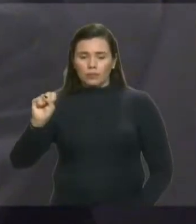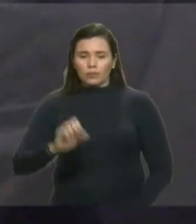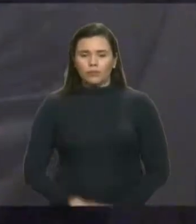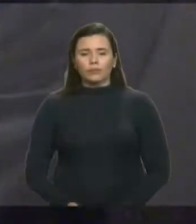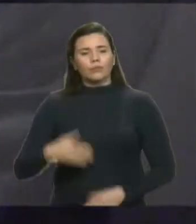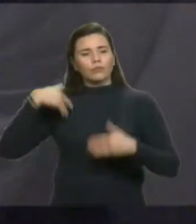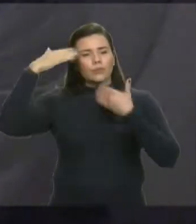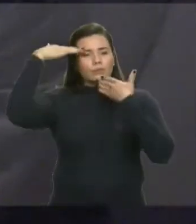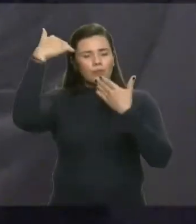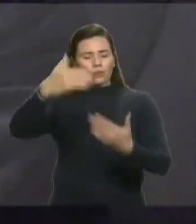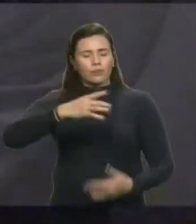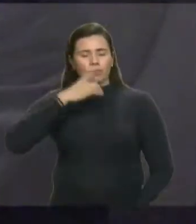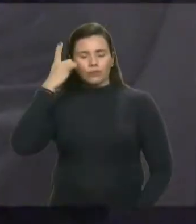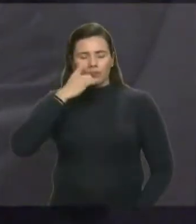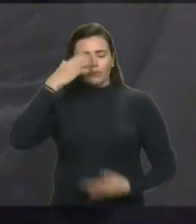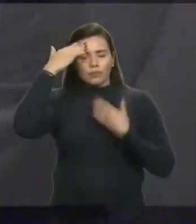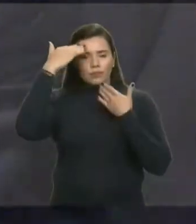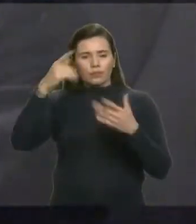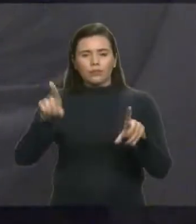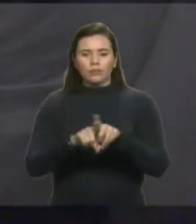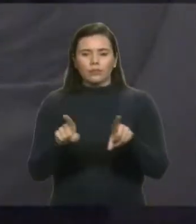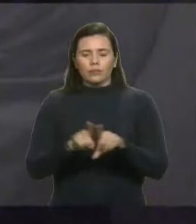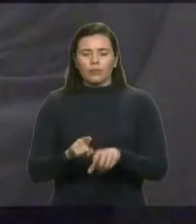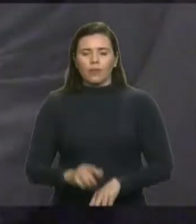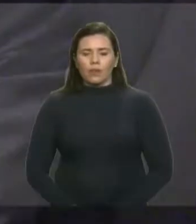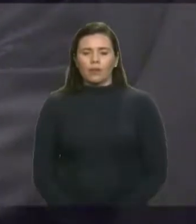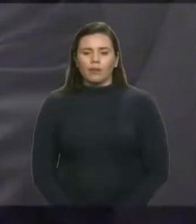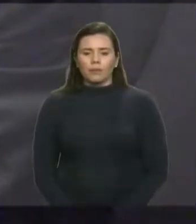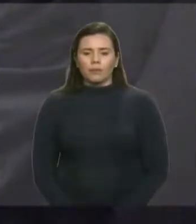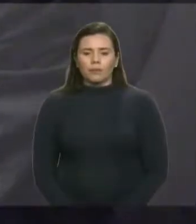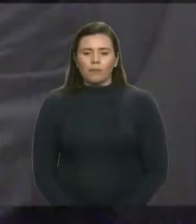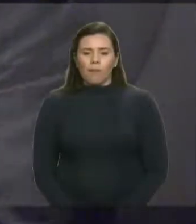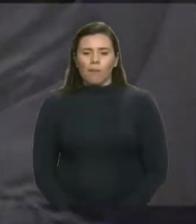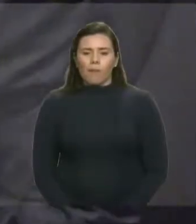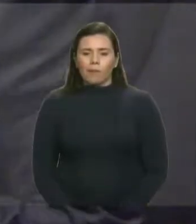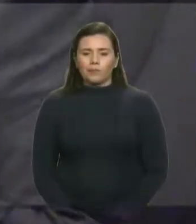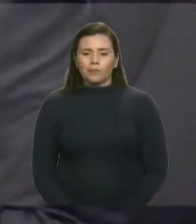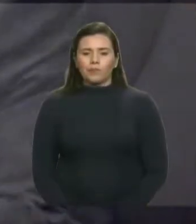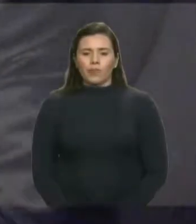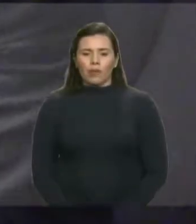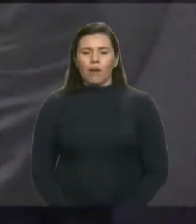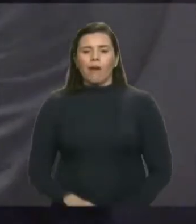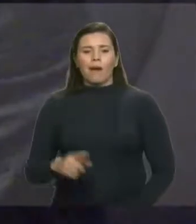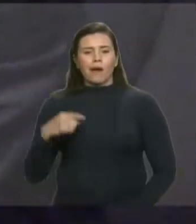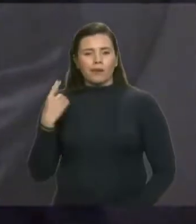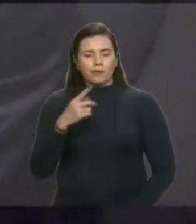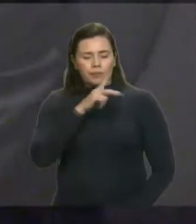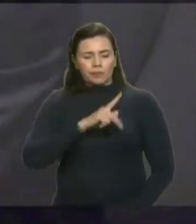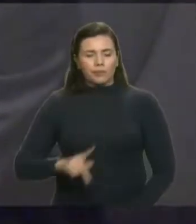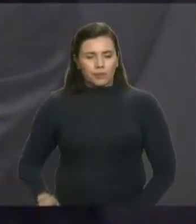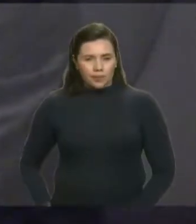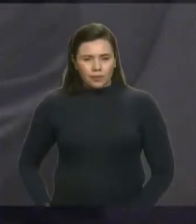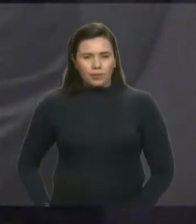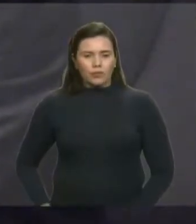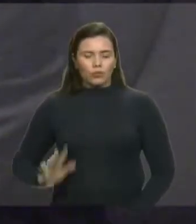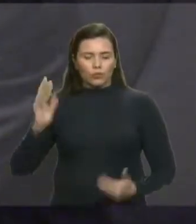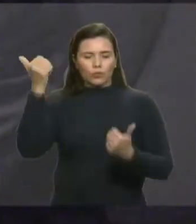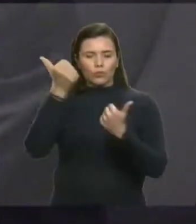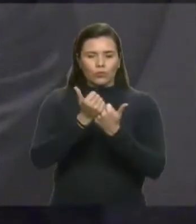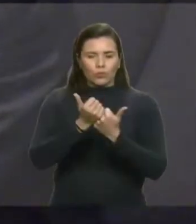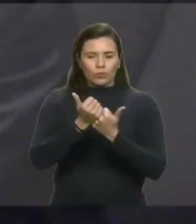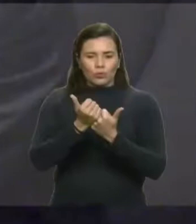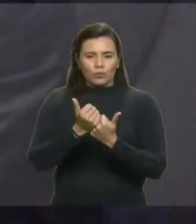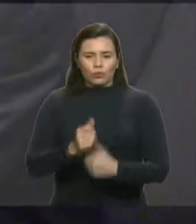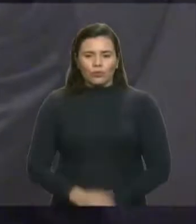Agradeço ali também a anuência da nossa presidente em exercício desse minuto. Acho que